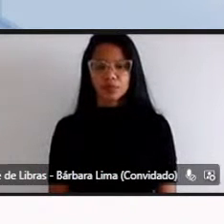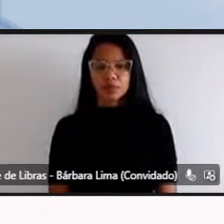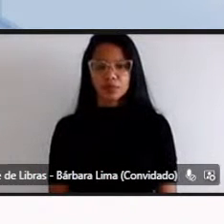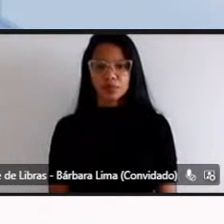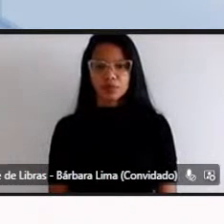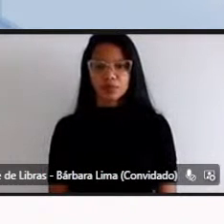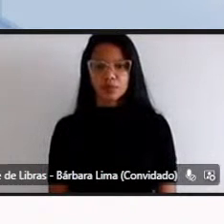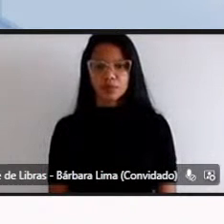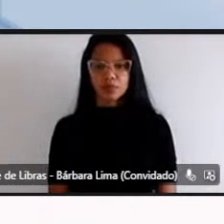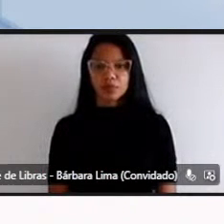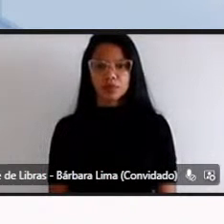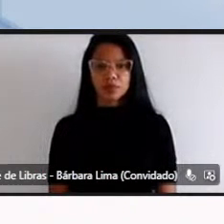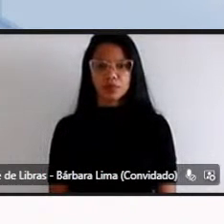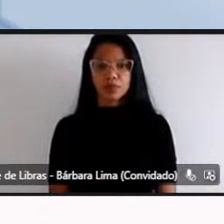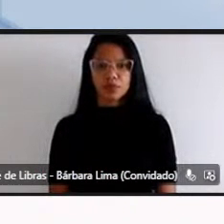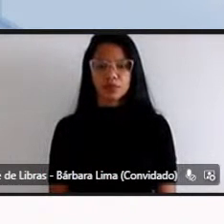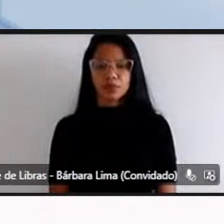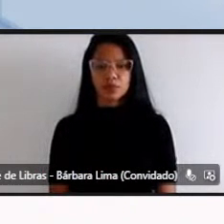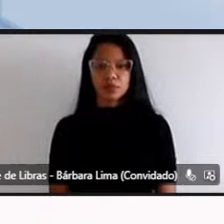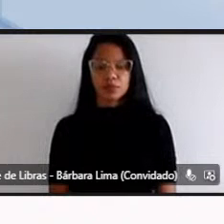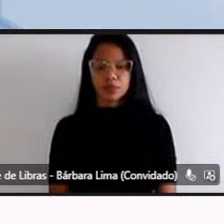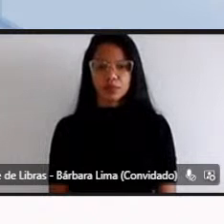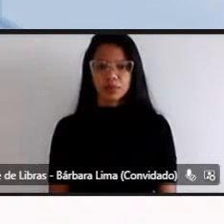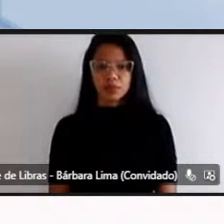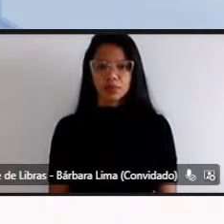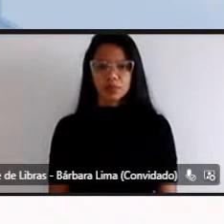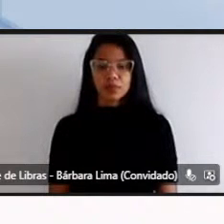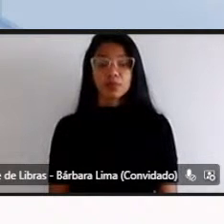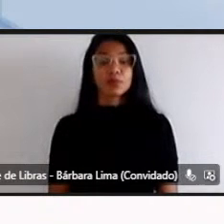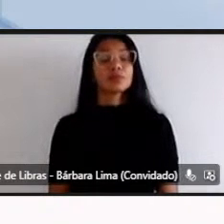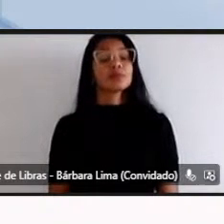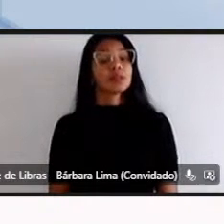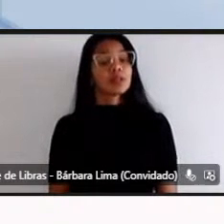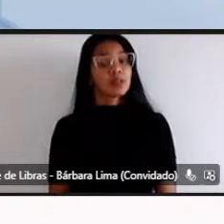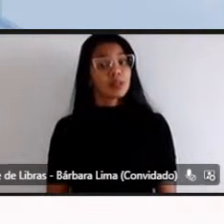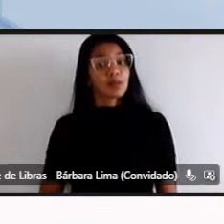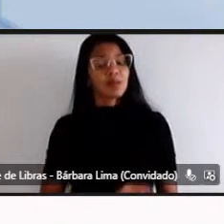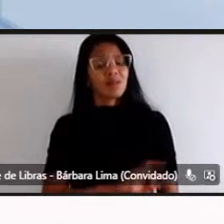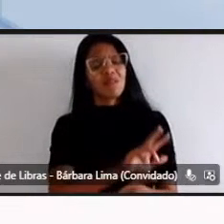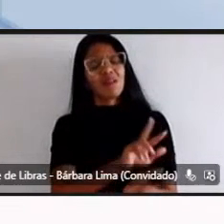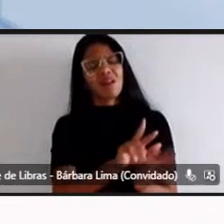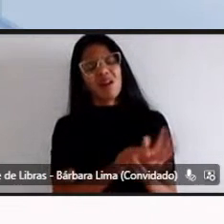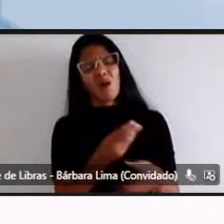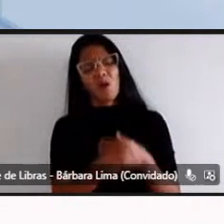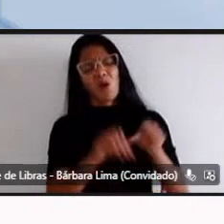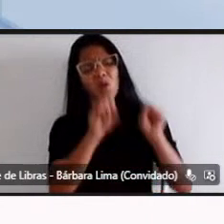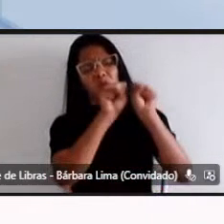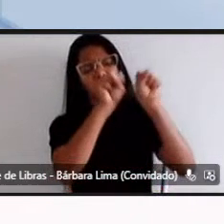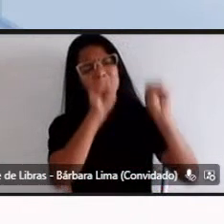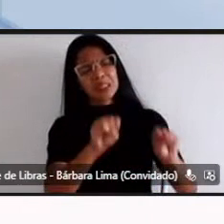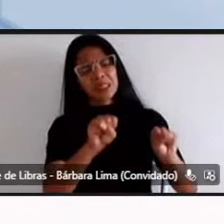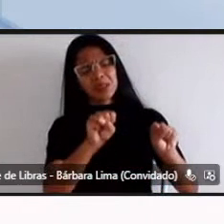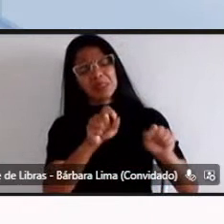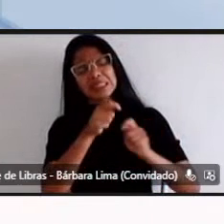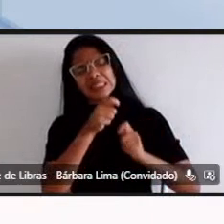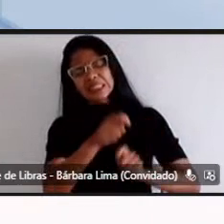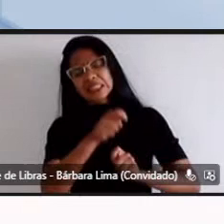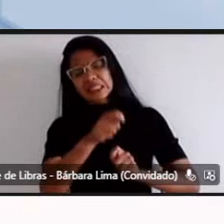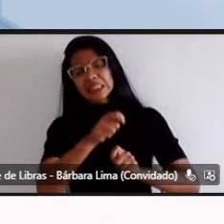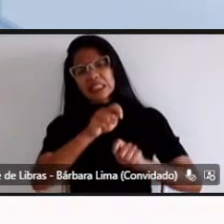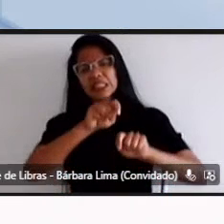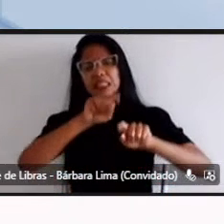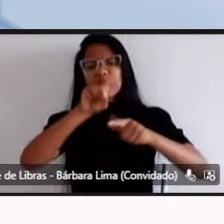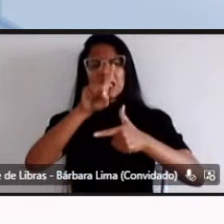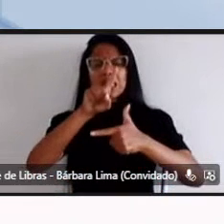offender from society. E, de muitas maneiras, esse sistema tenta separar da